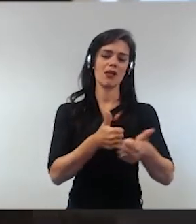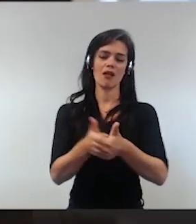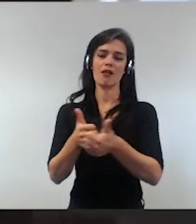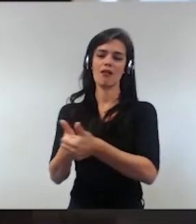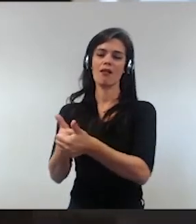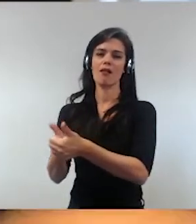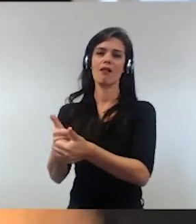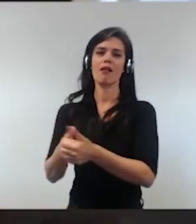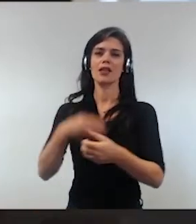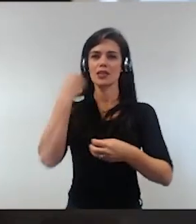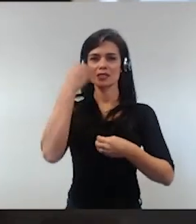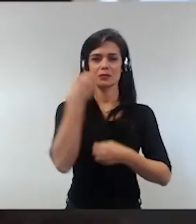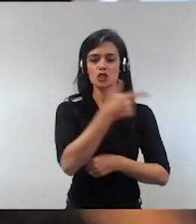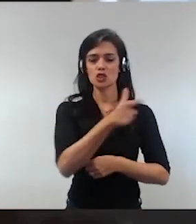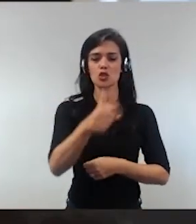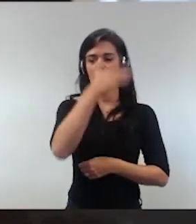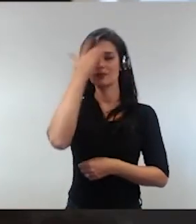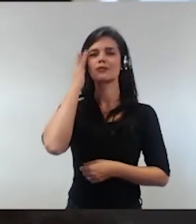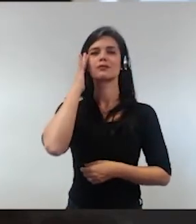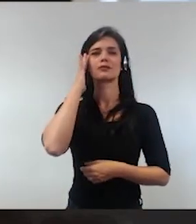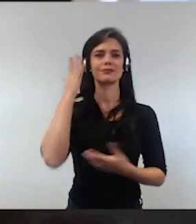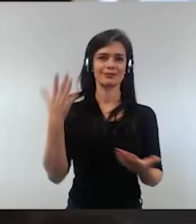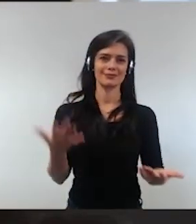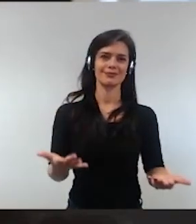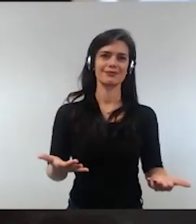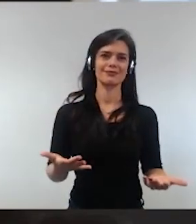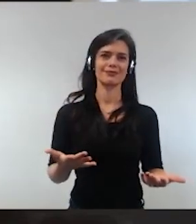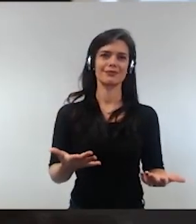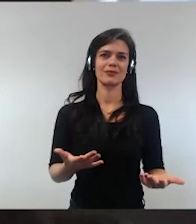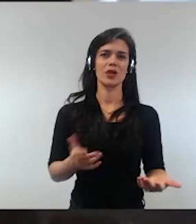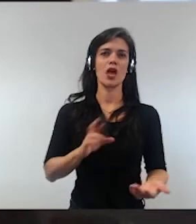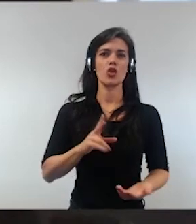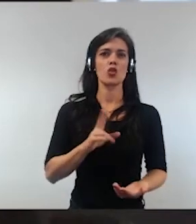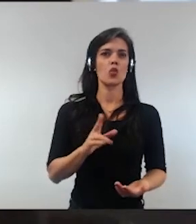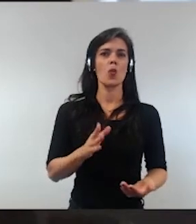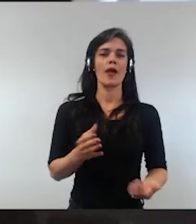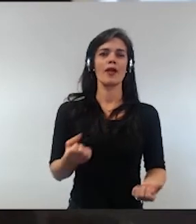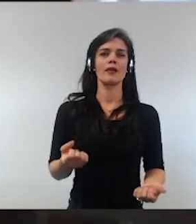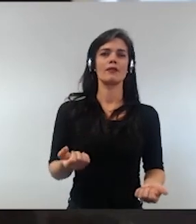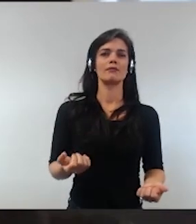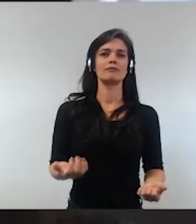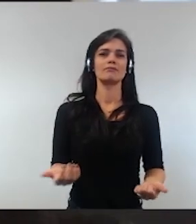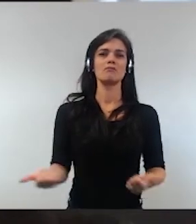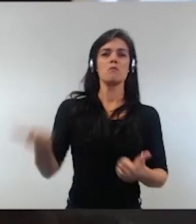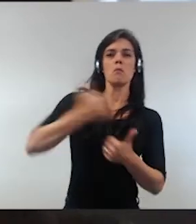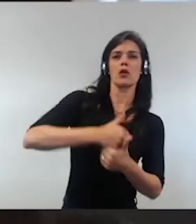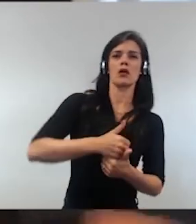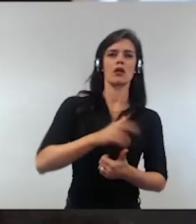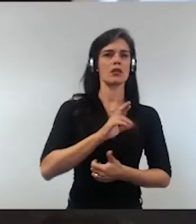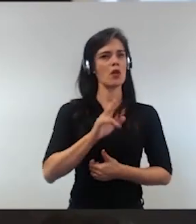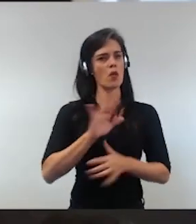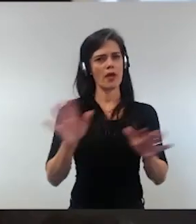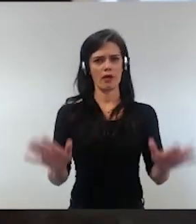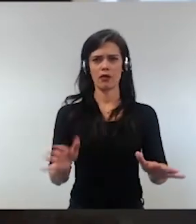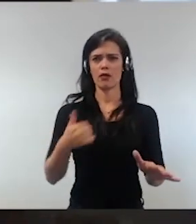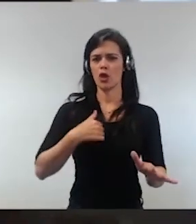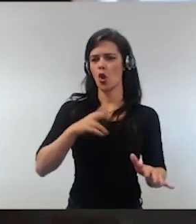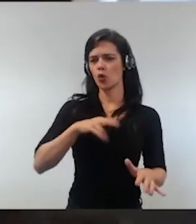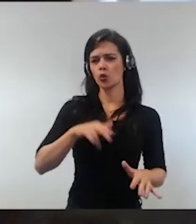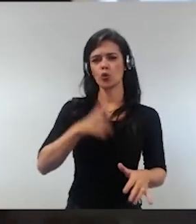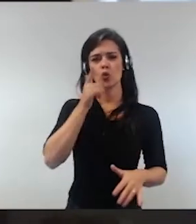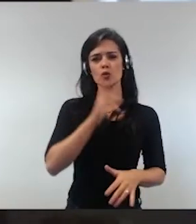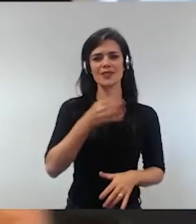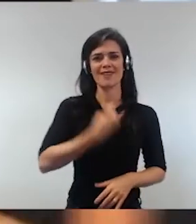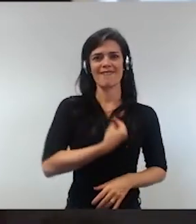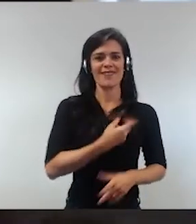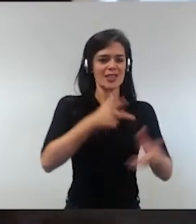outro, né? E eu não posso dizer nunca que isso vai me colocar no lugar do outro, porque eu nunca vou conseguir